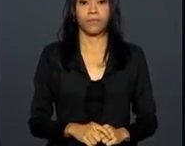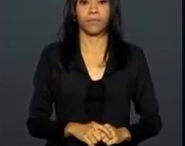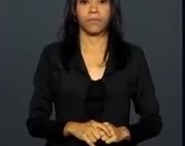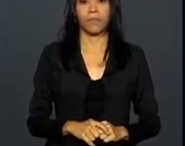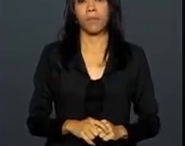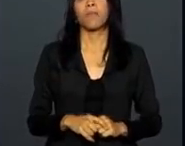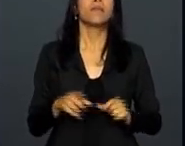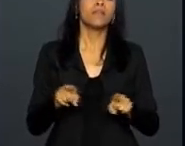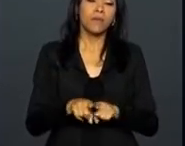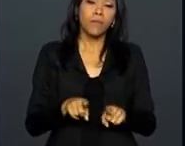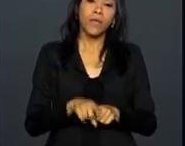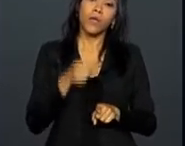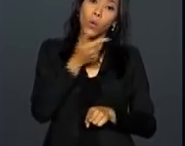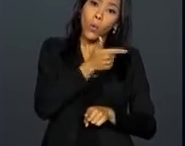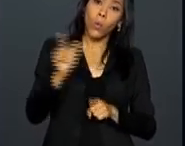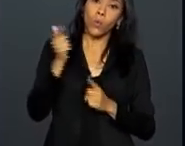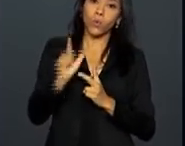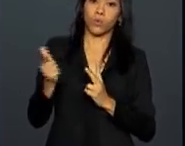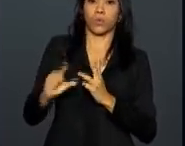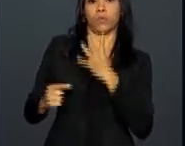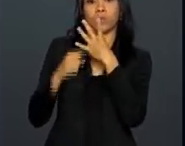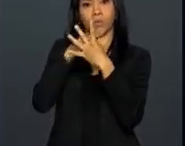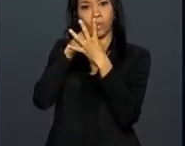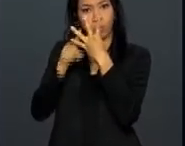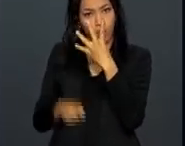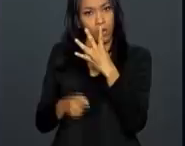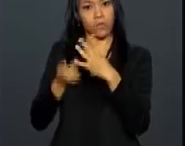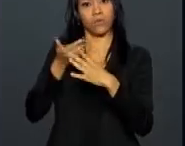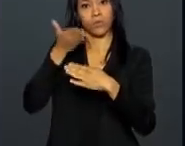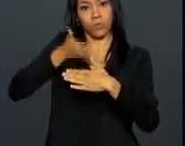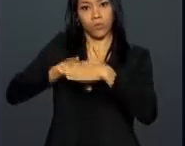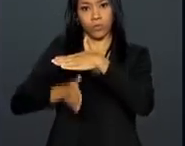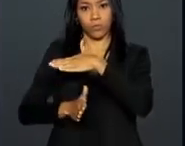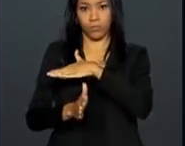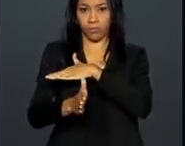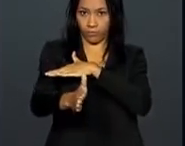Além de outros 4 submarinos convencionais,